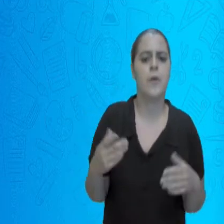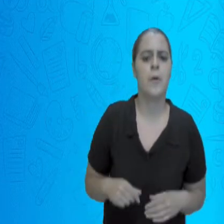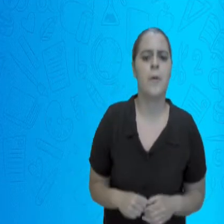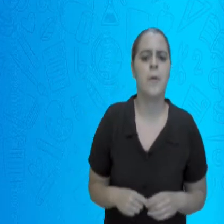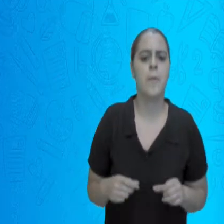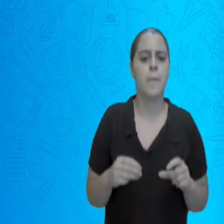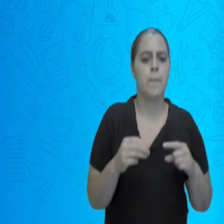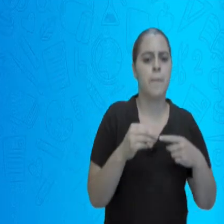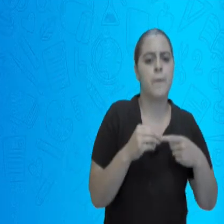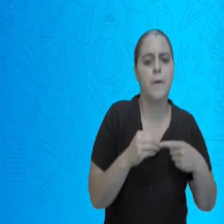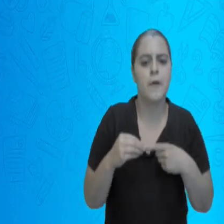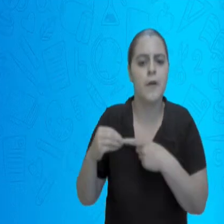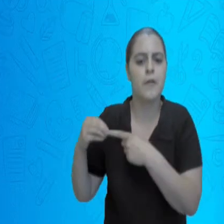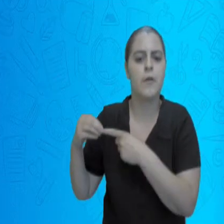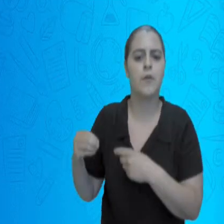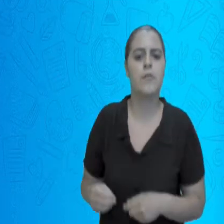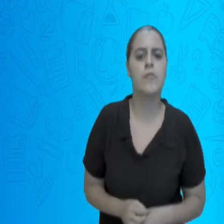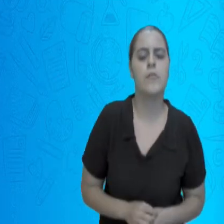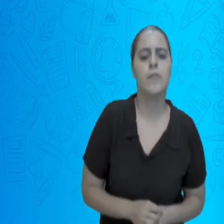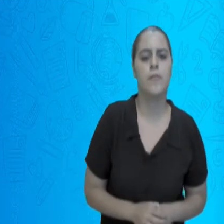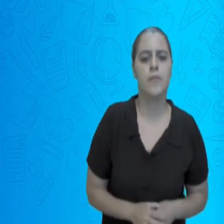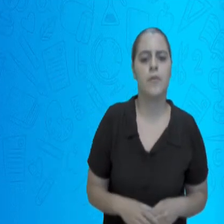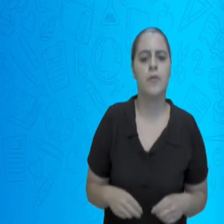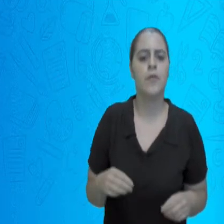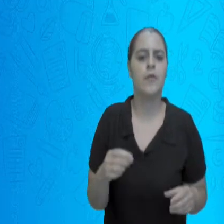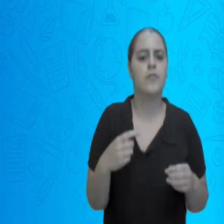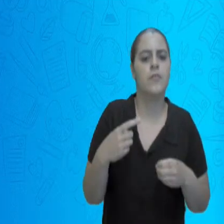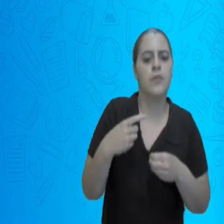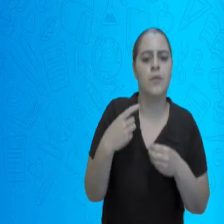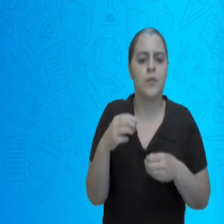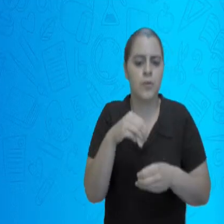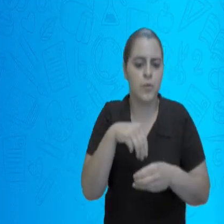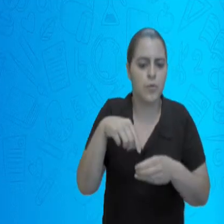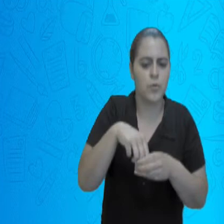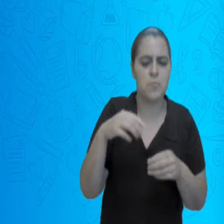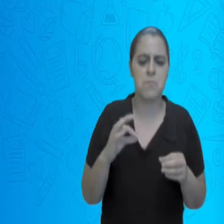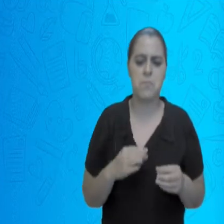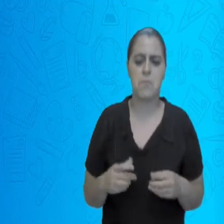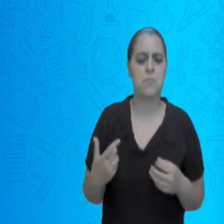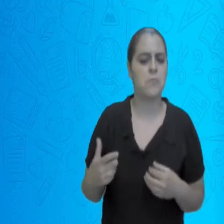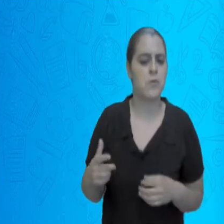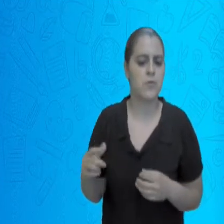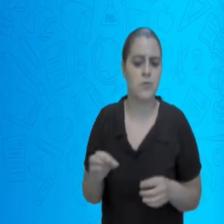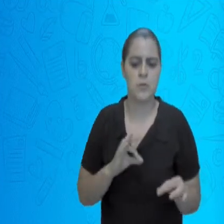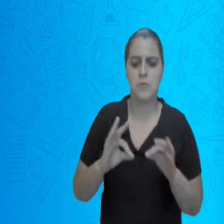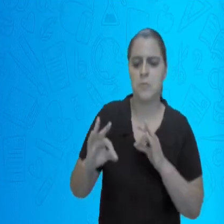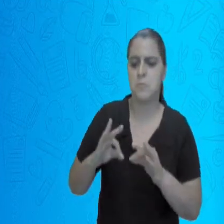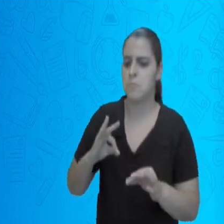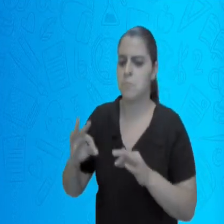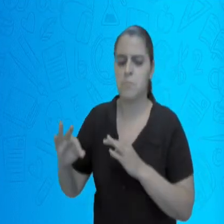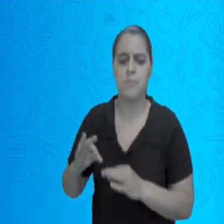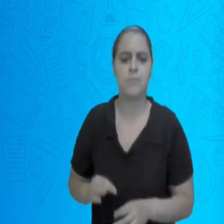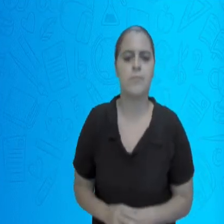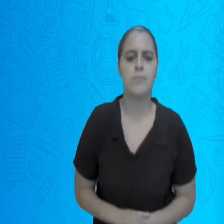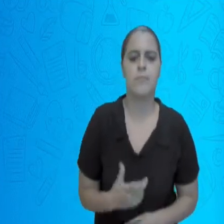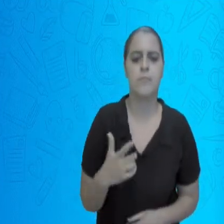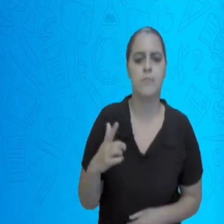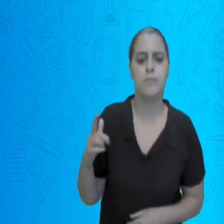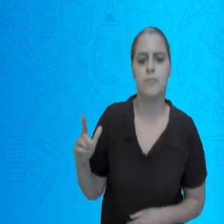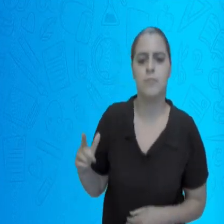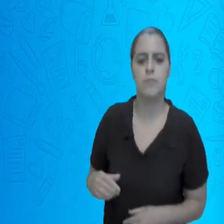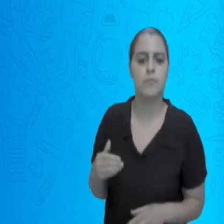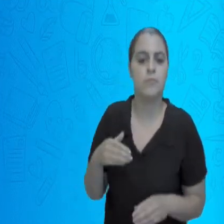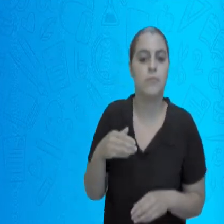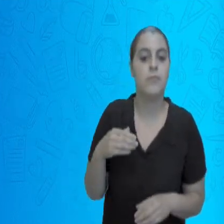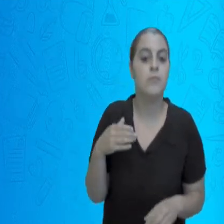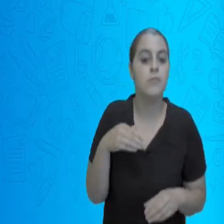procariontes. Os seres procariontes, esse núcleo, ele não está definido, ele não está organizado dentro